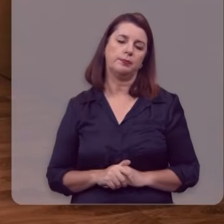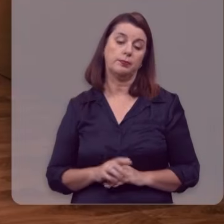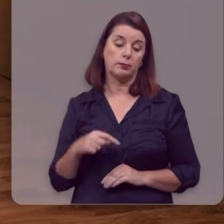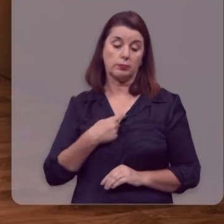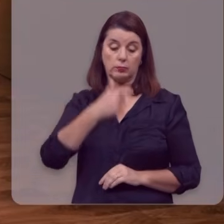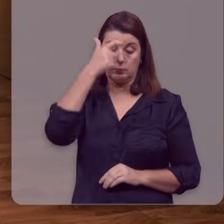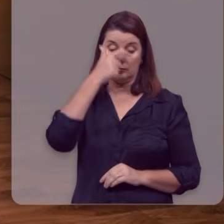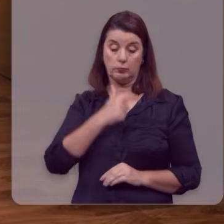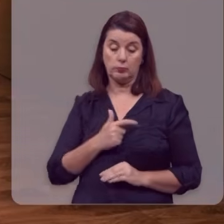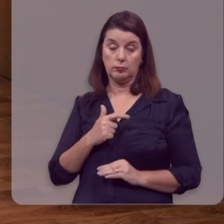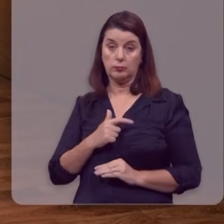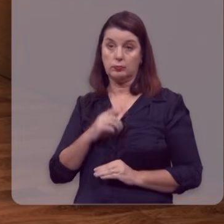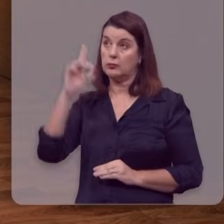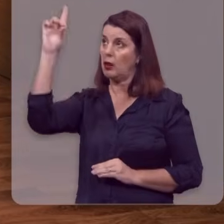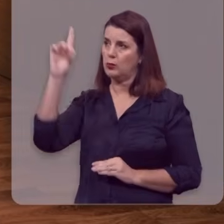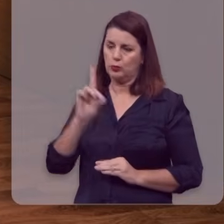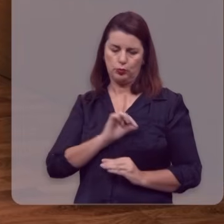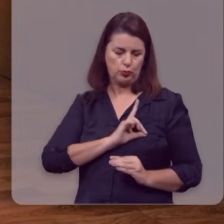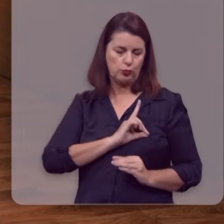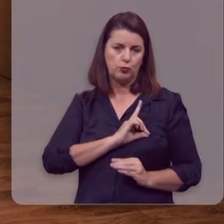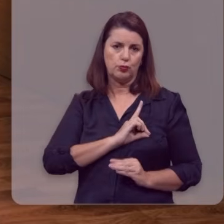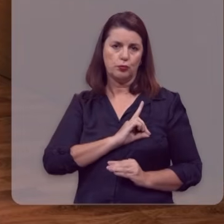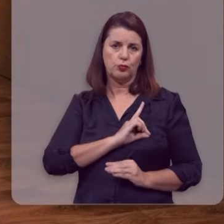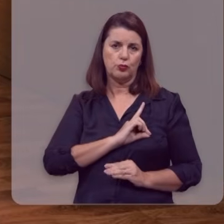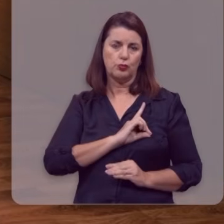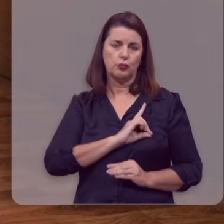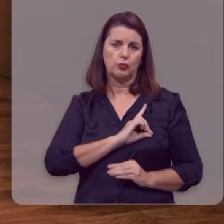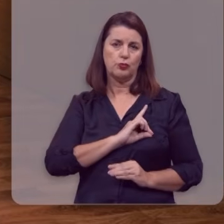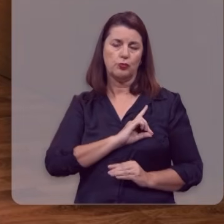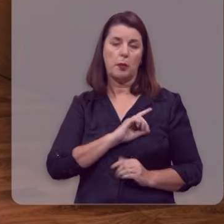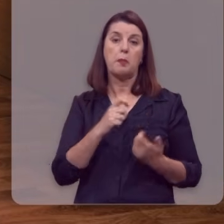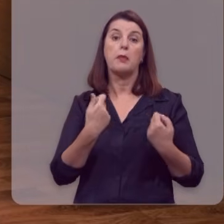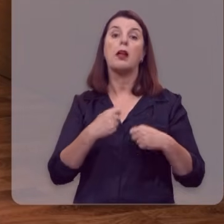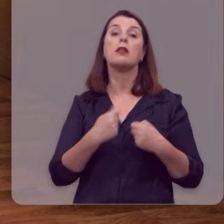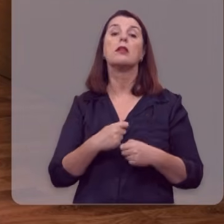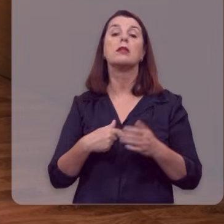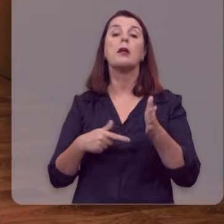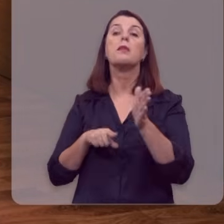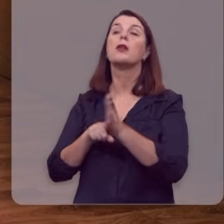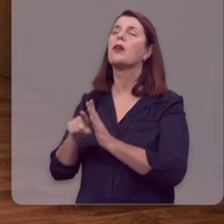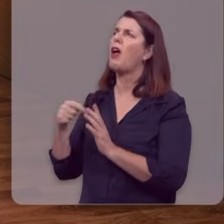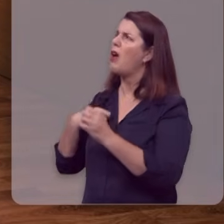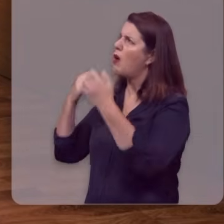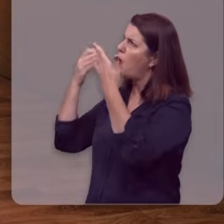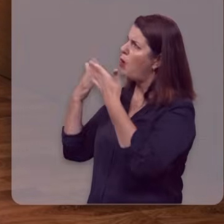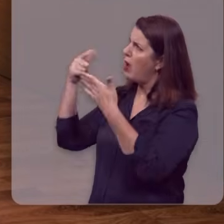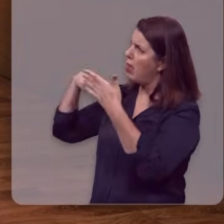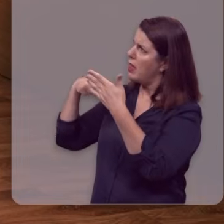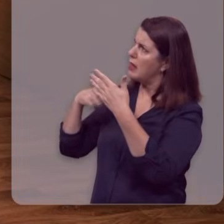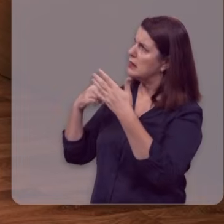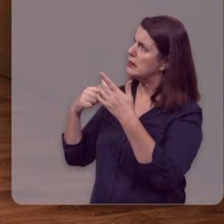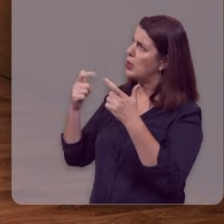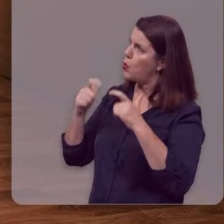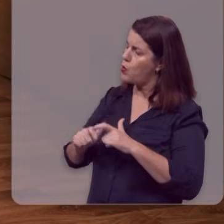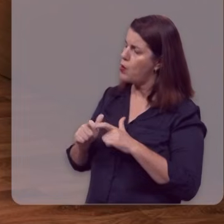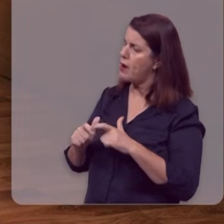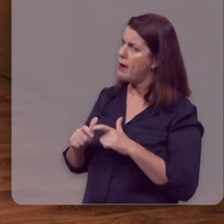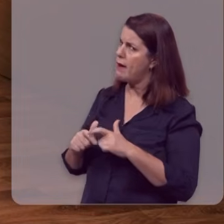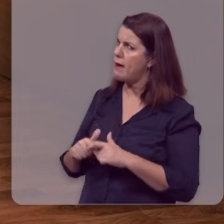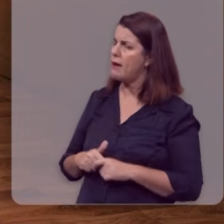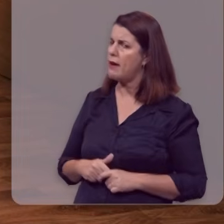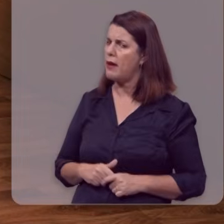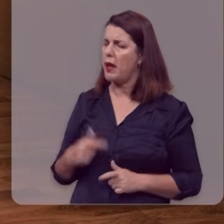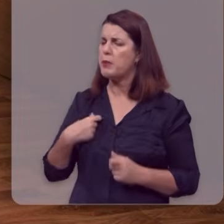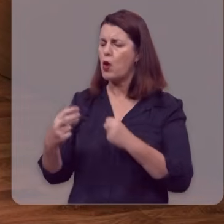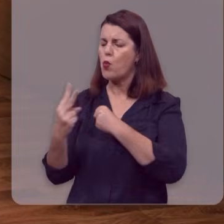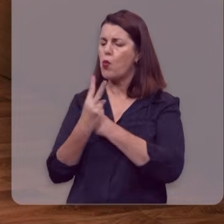Se somos morada de Deus, e somos, é preciso perguntar: eu tenho honrado esse santuário?